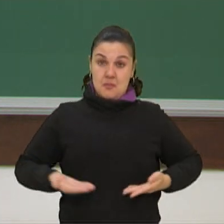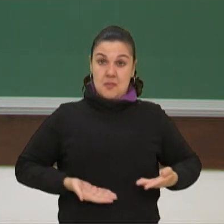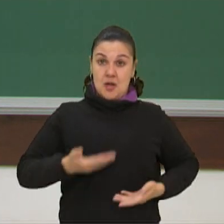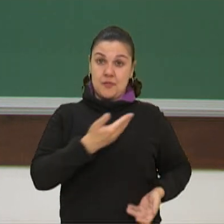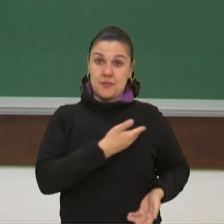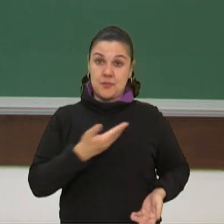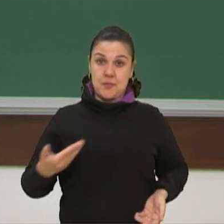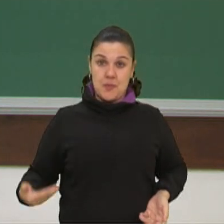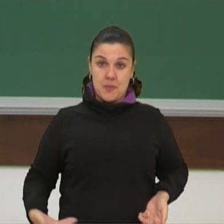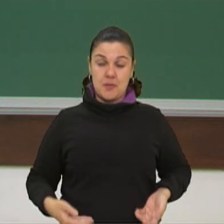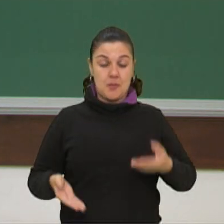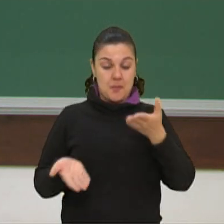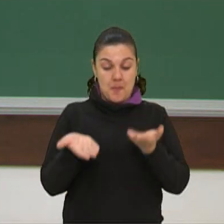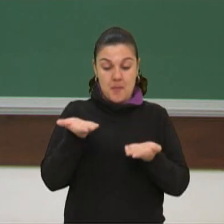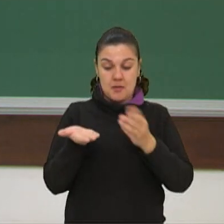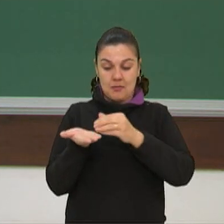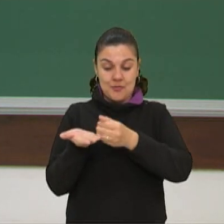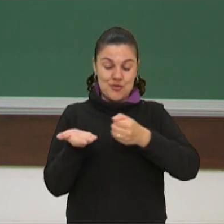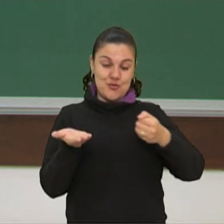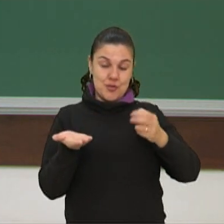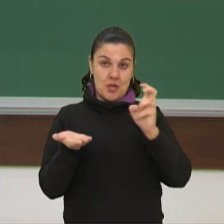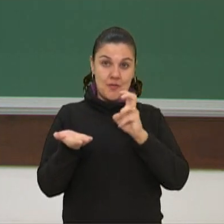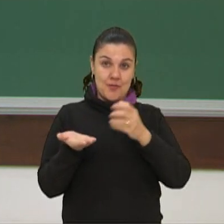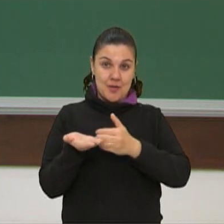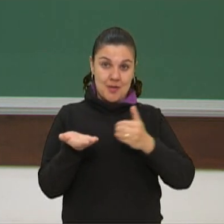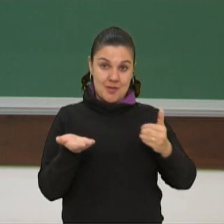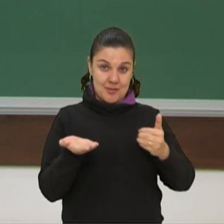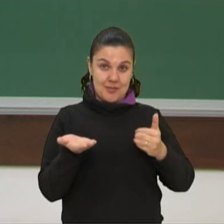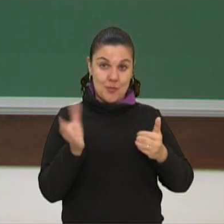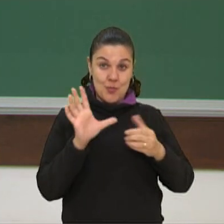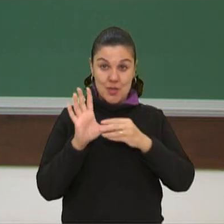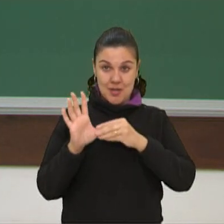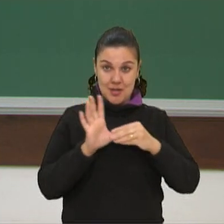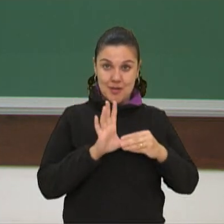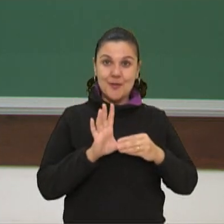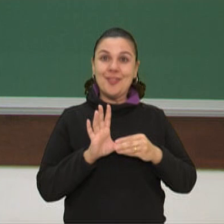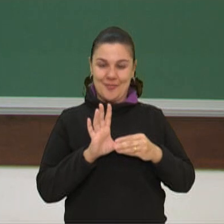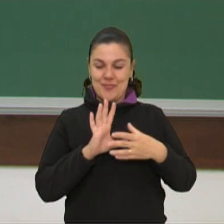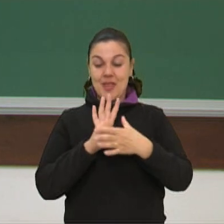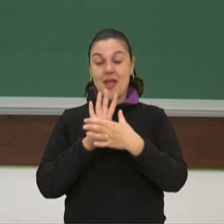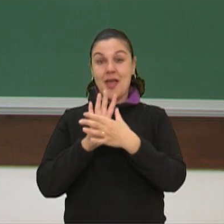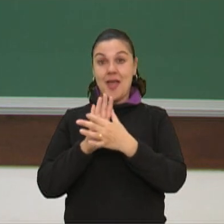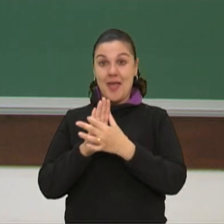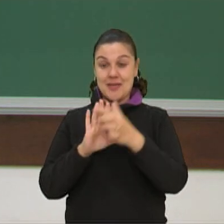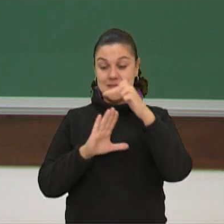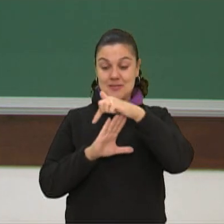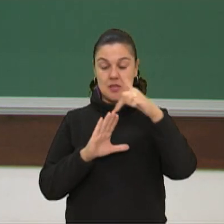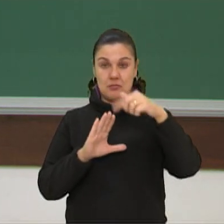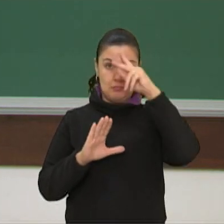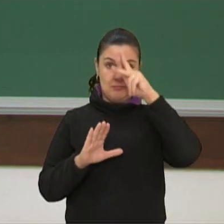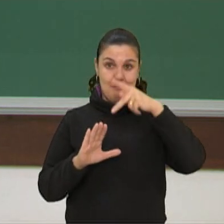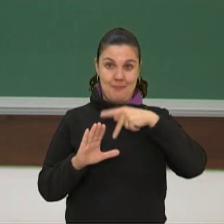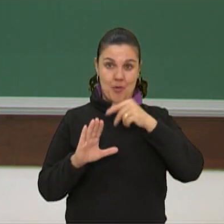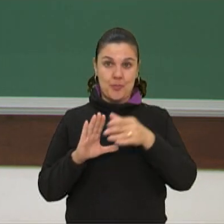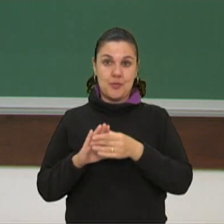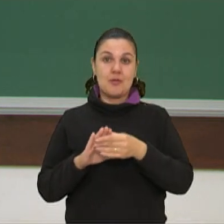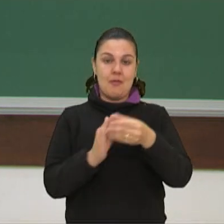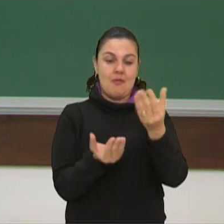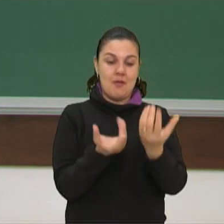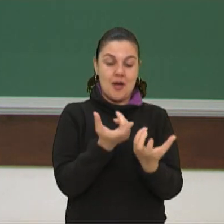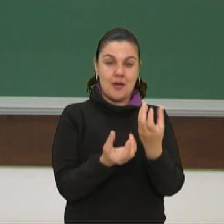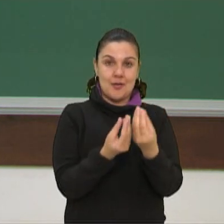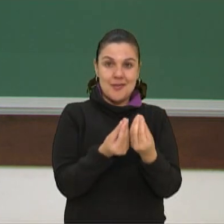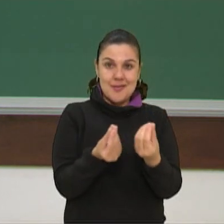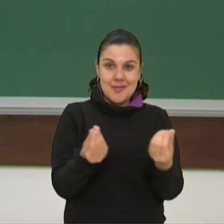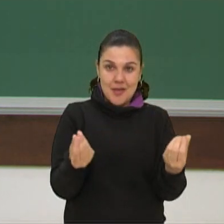governo tiravam a quinta parte. O que sobrava, as outras 4 partes que eram do minerador, elas eram derretidas